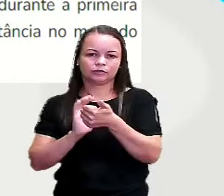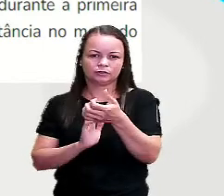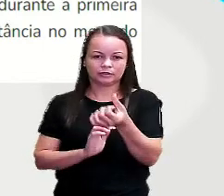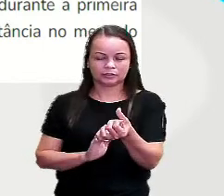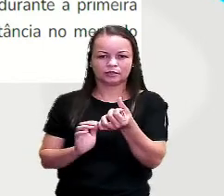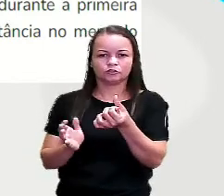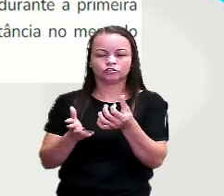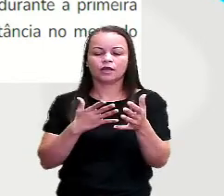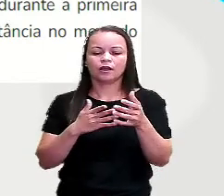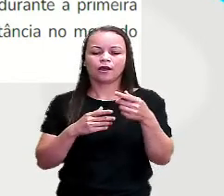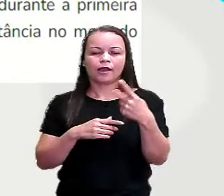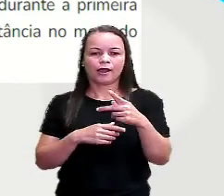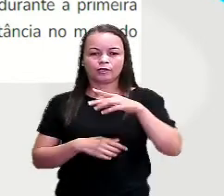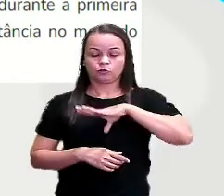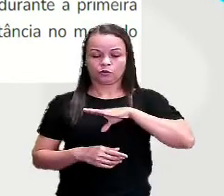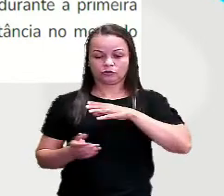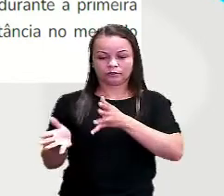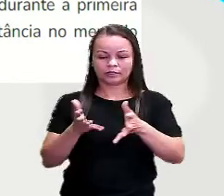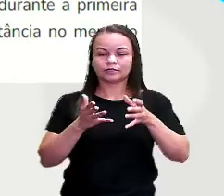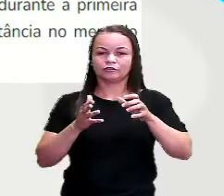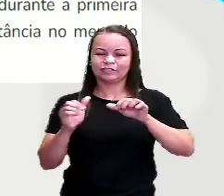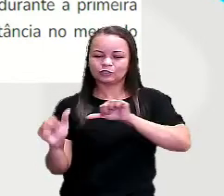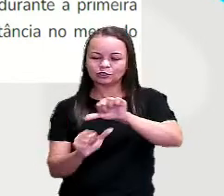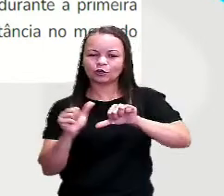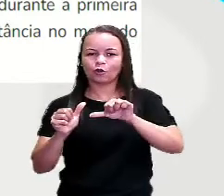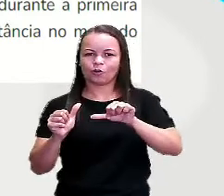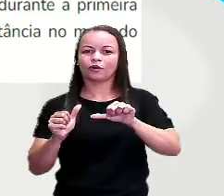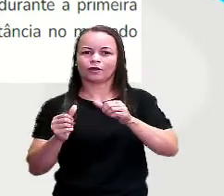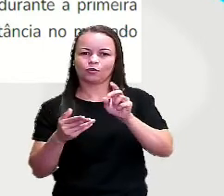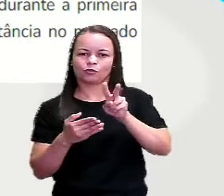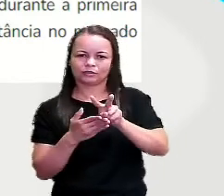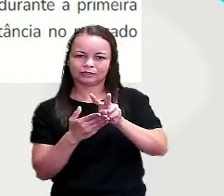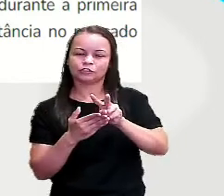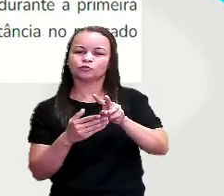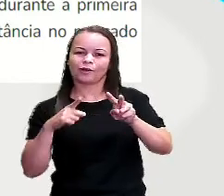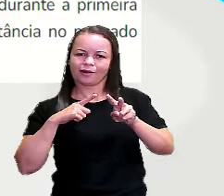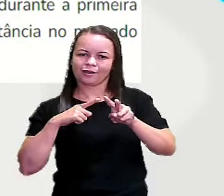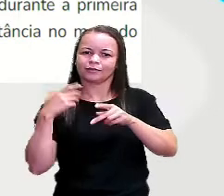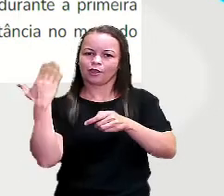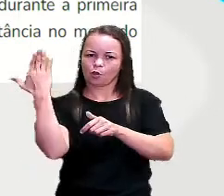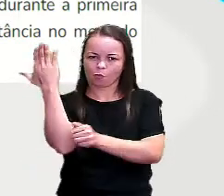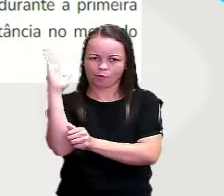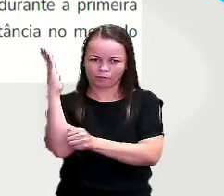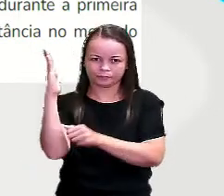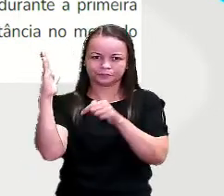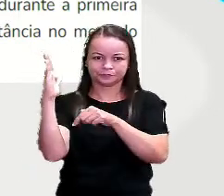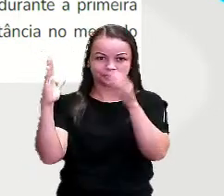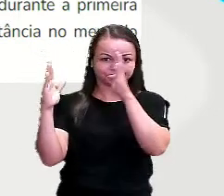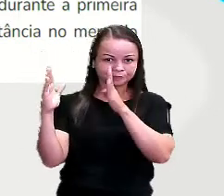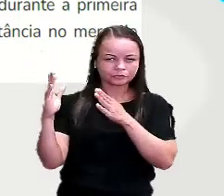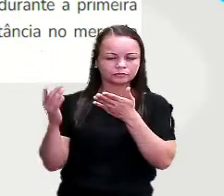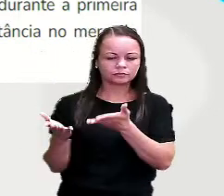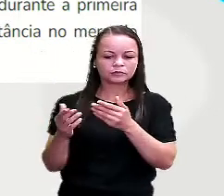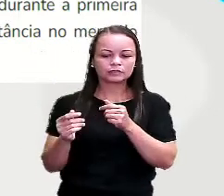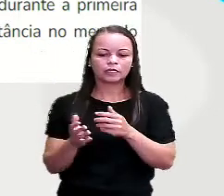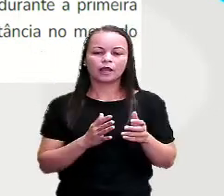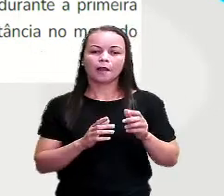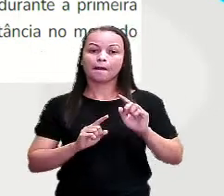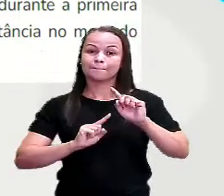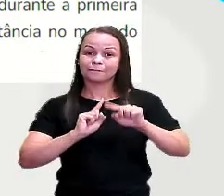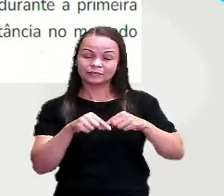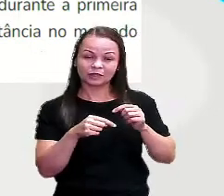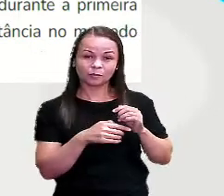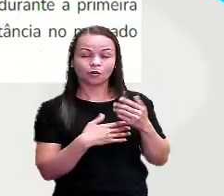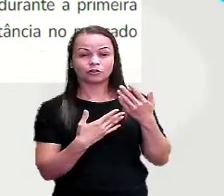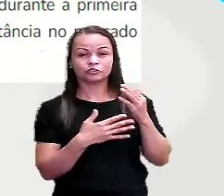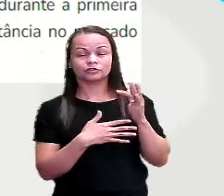submeteram a utilizar um método de troca com os índios para obterem o pau-brasil. Mais tarde, os portugueses decidiram escravizar os índios